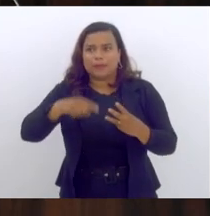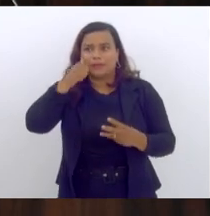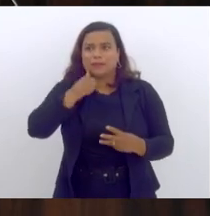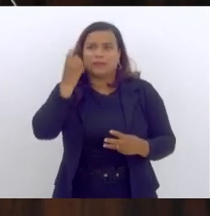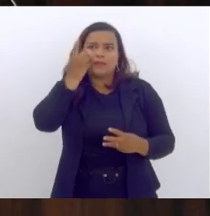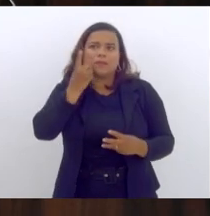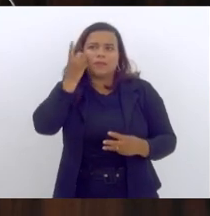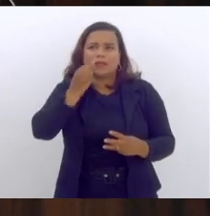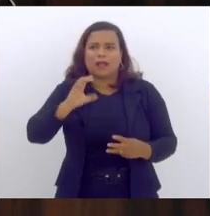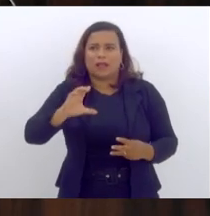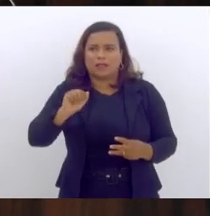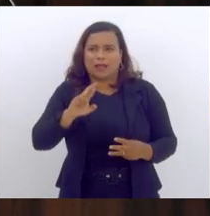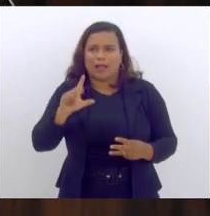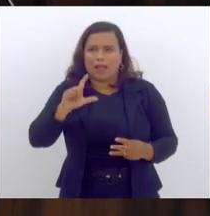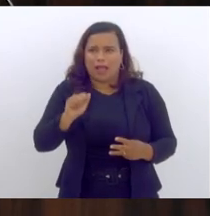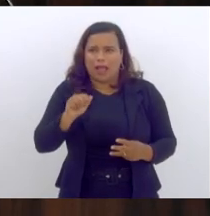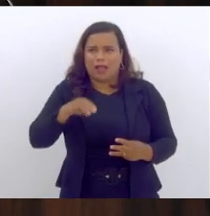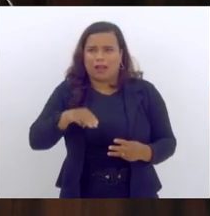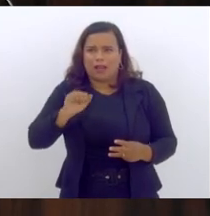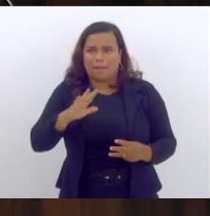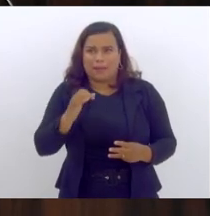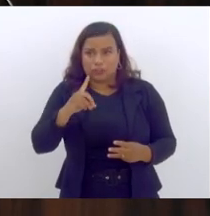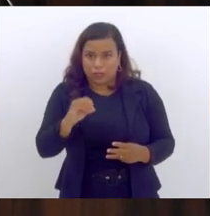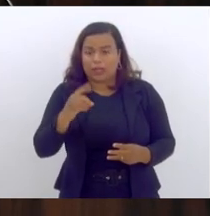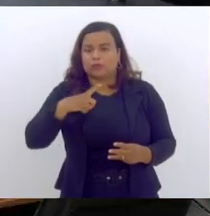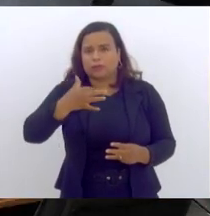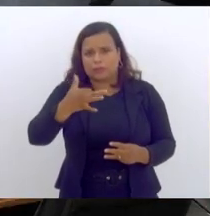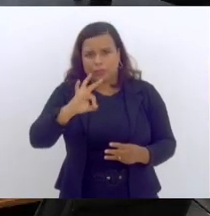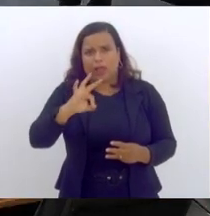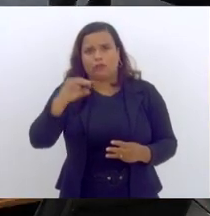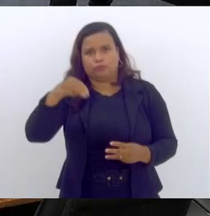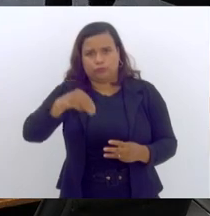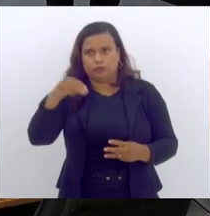vossa excelência de 10 minutos no tempo regimental